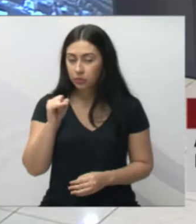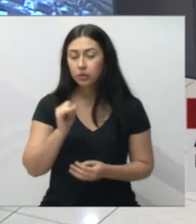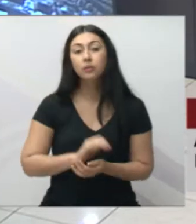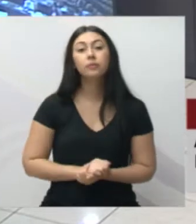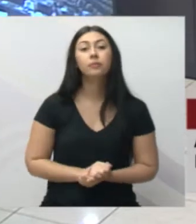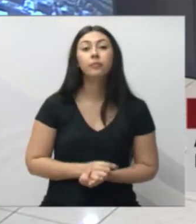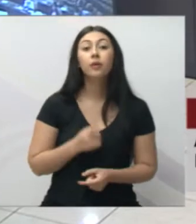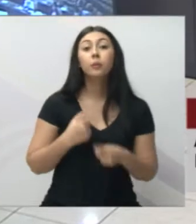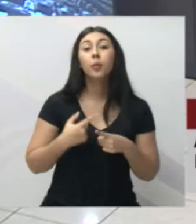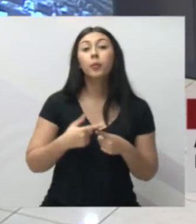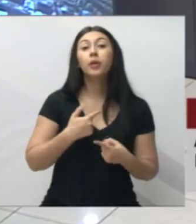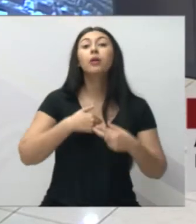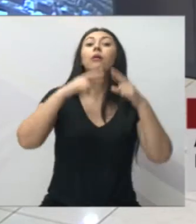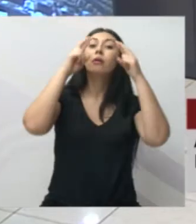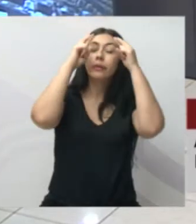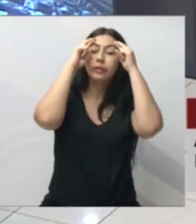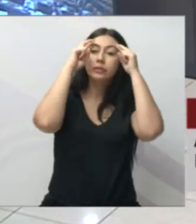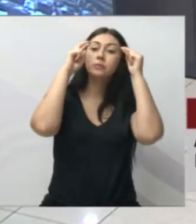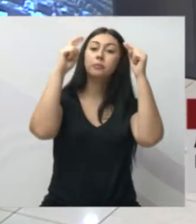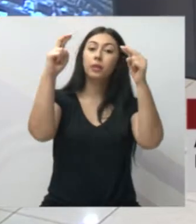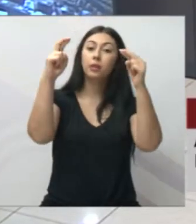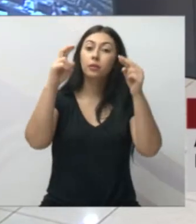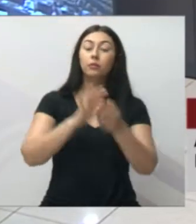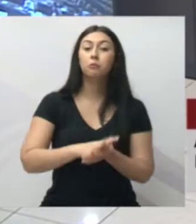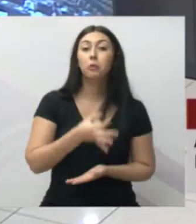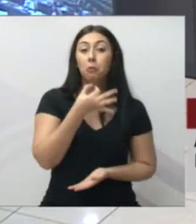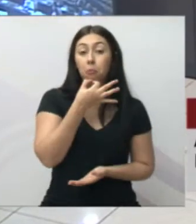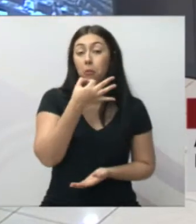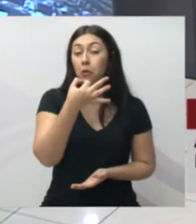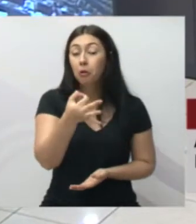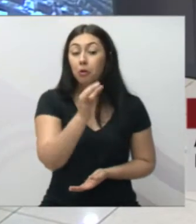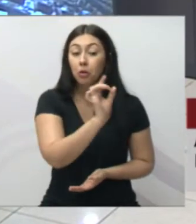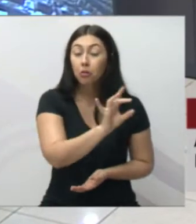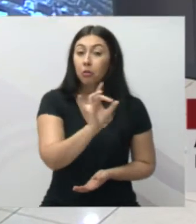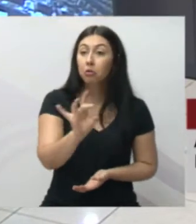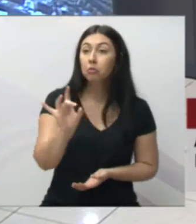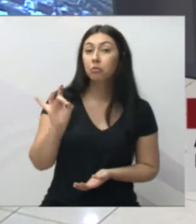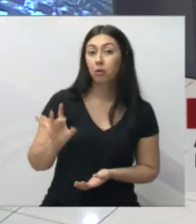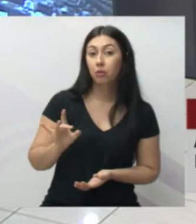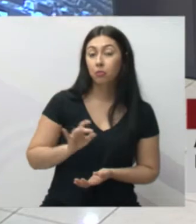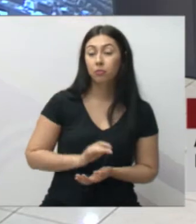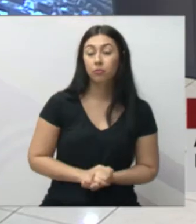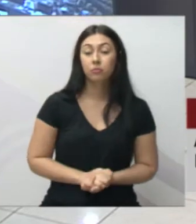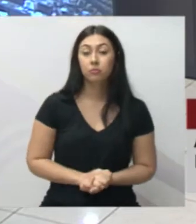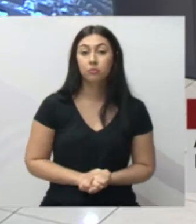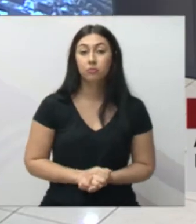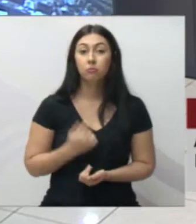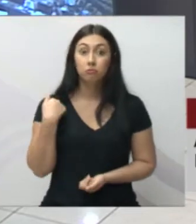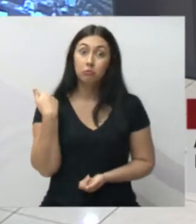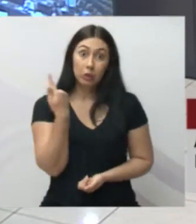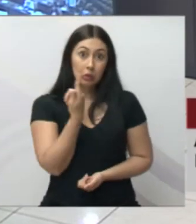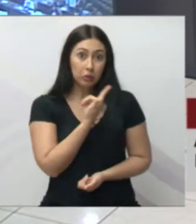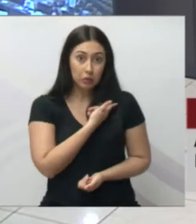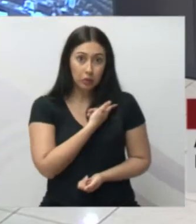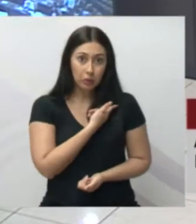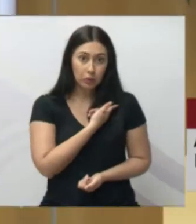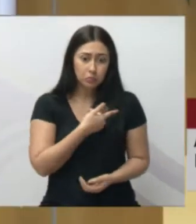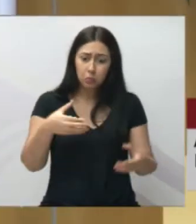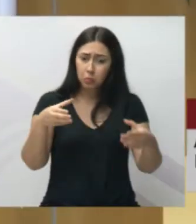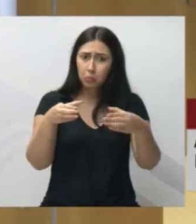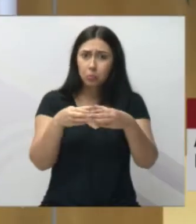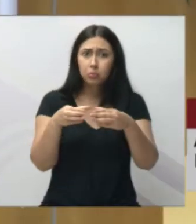por respeitar, a opinião dessa casa, tendo em vista que nós somos um